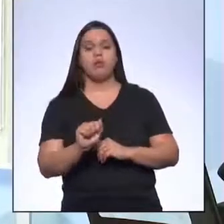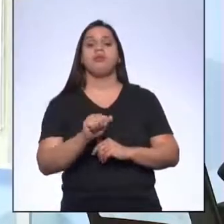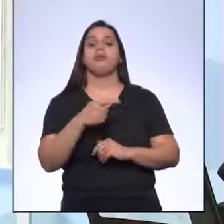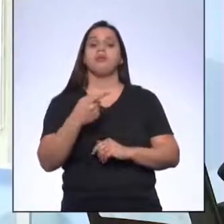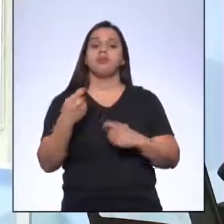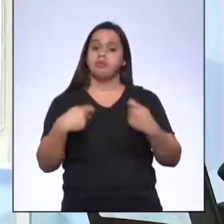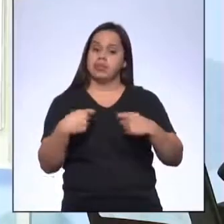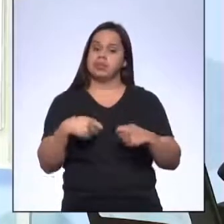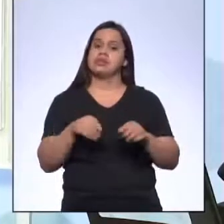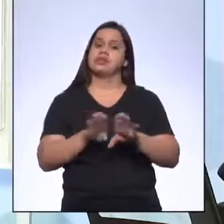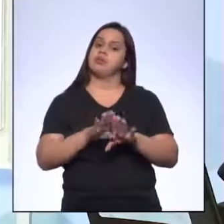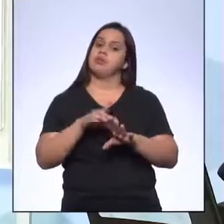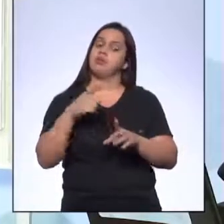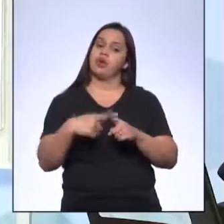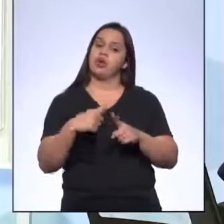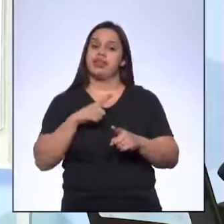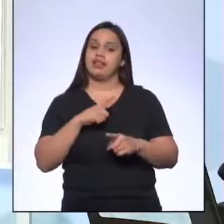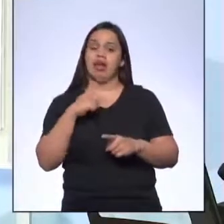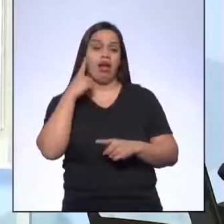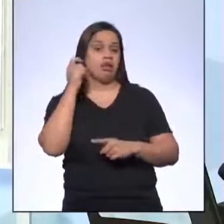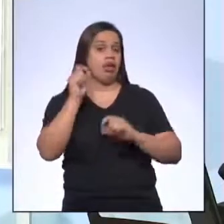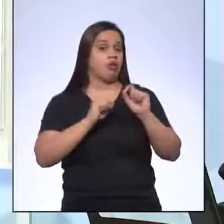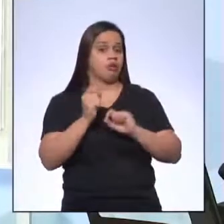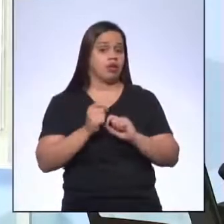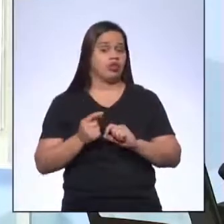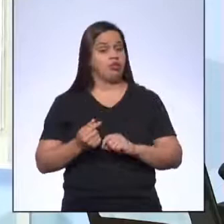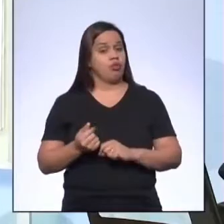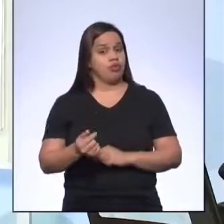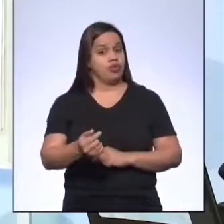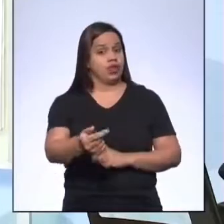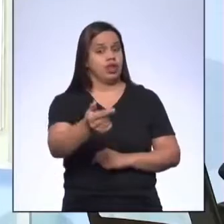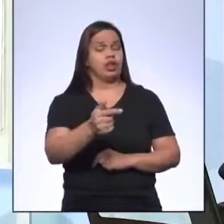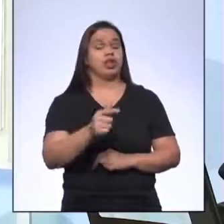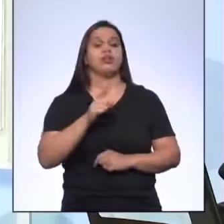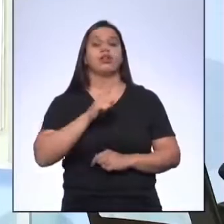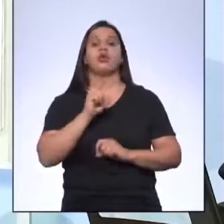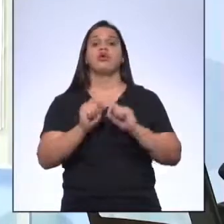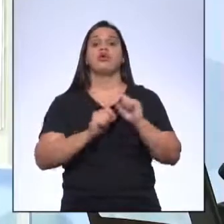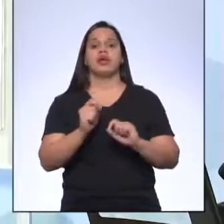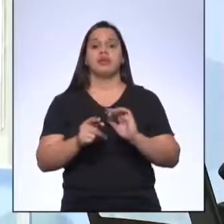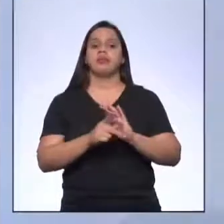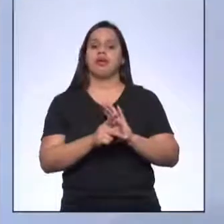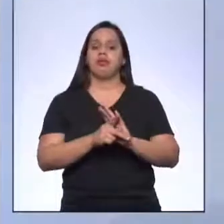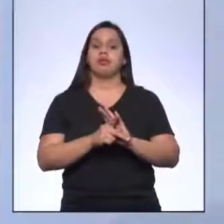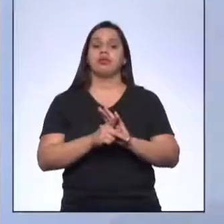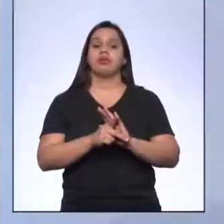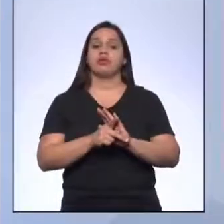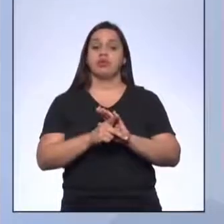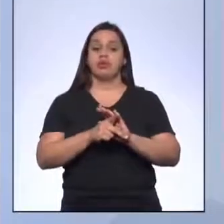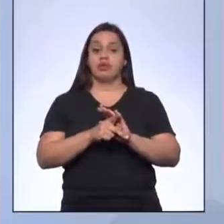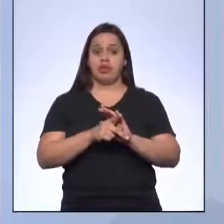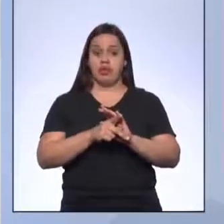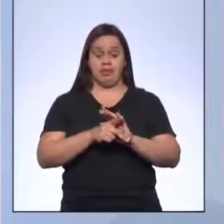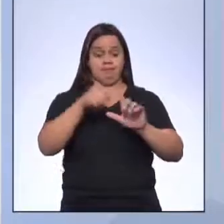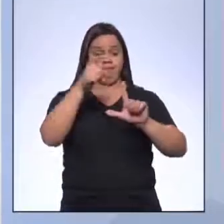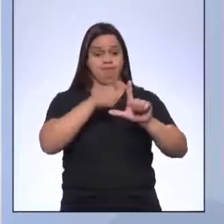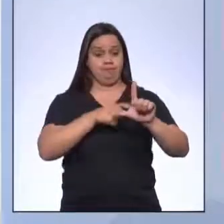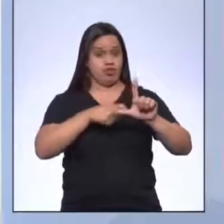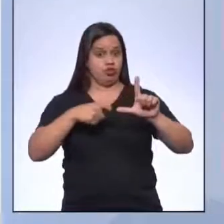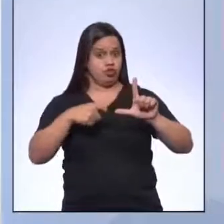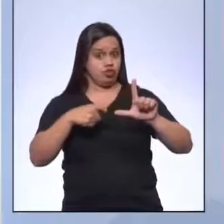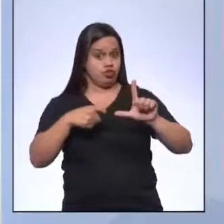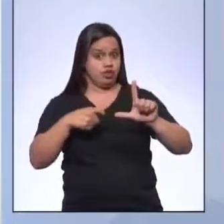já que a ideia do infinito passar pelo eixo X mas ele pode por exemplo